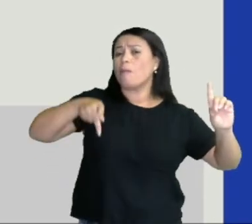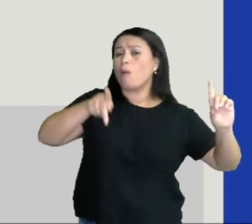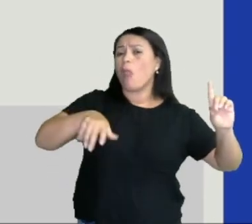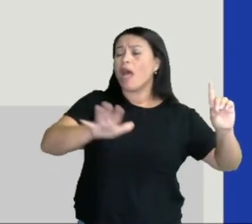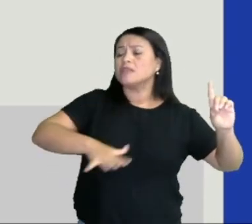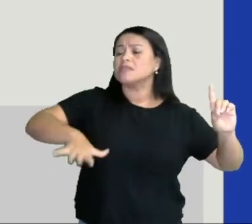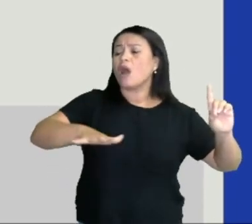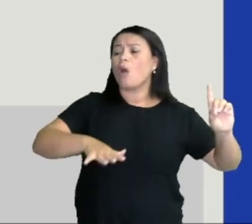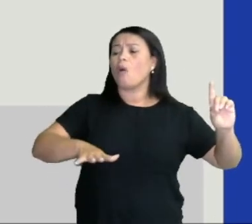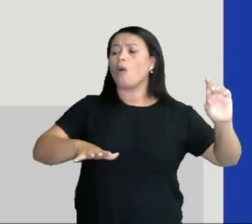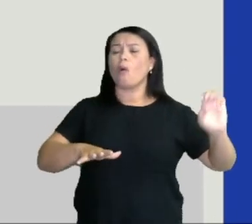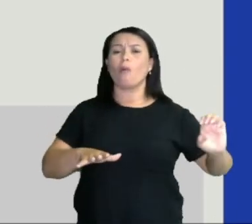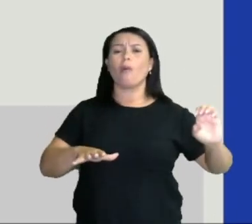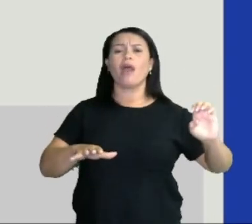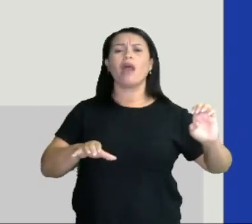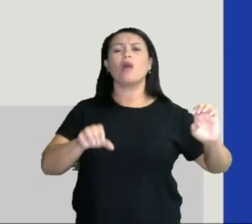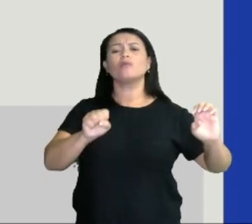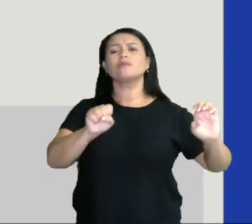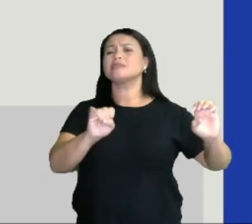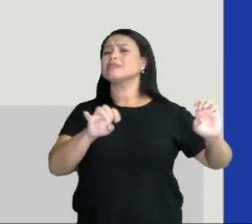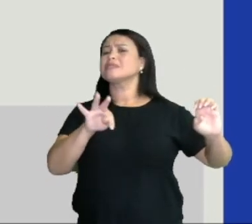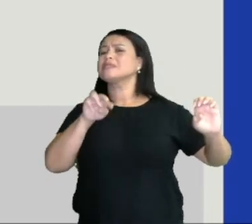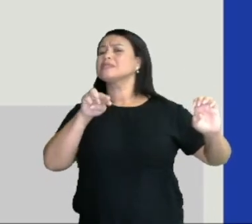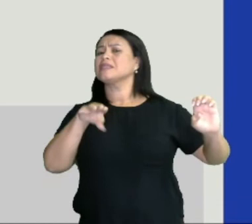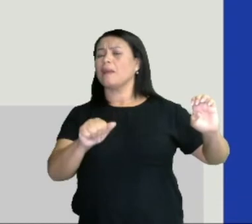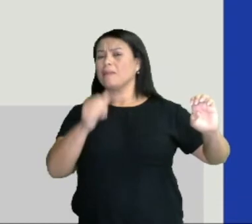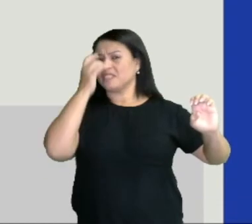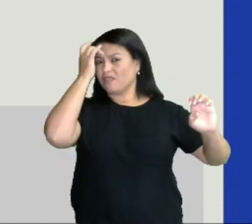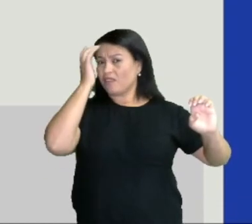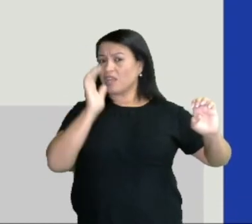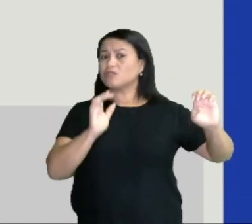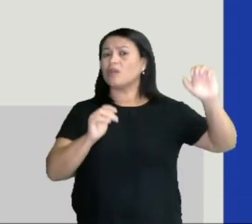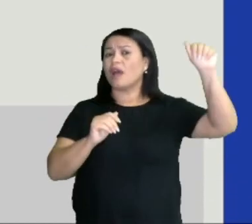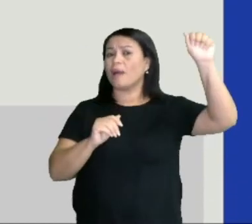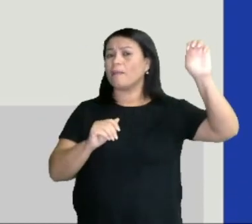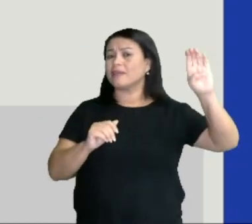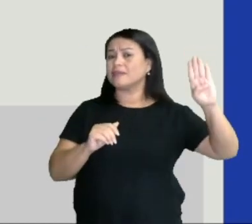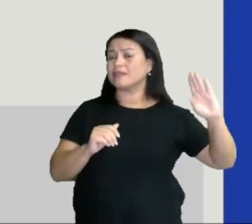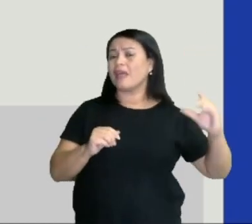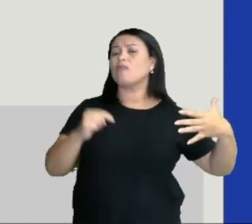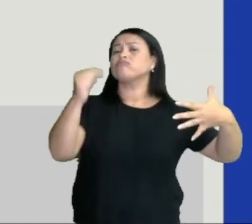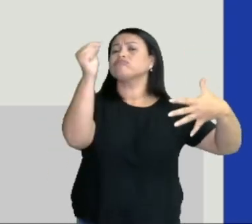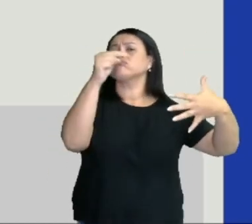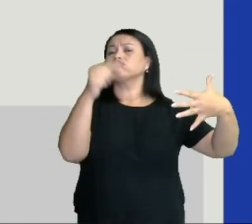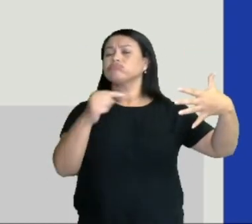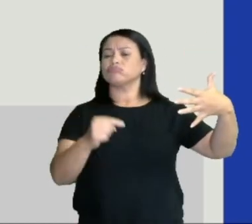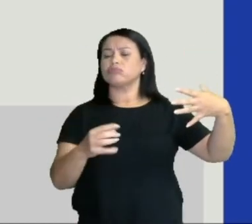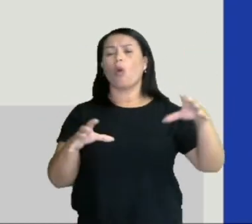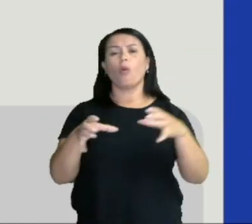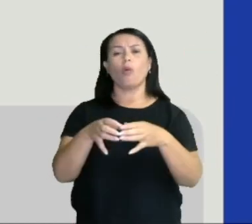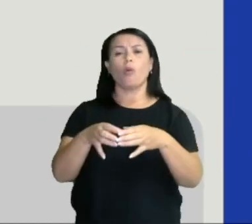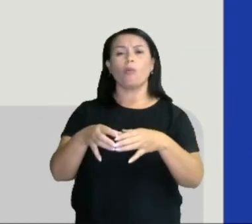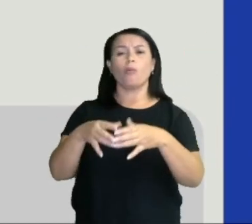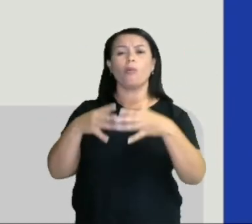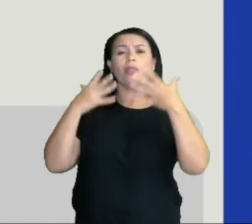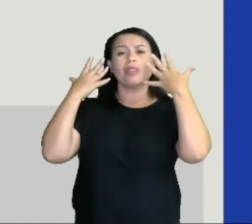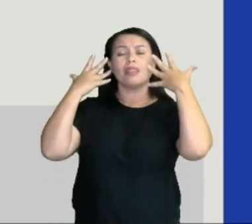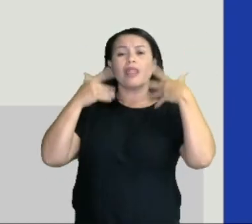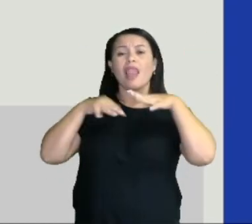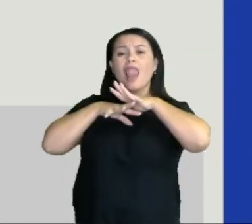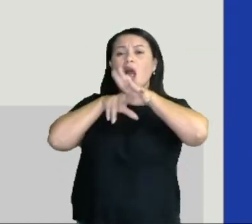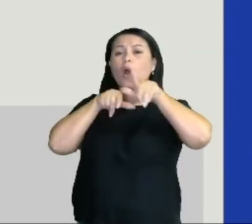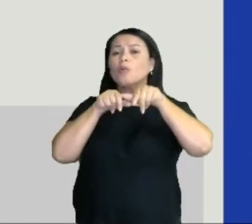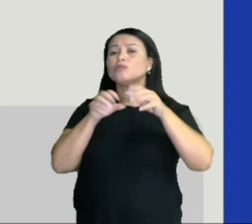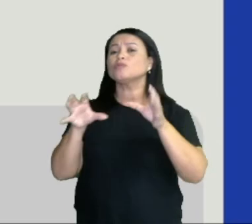um sistema. Essa é fácil, né, gente? Um grupo de leões numa savana representa uma população